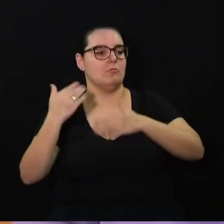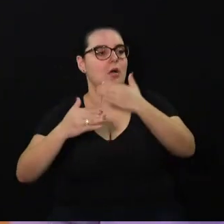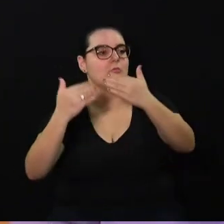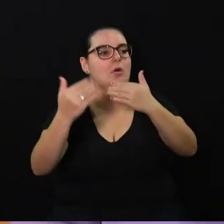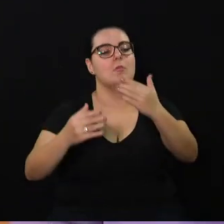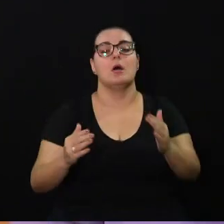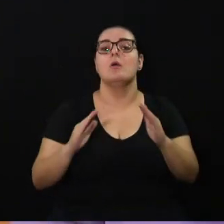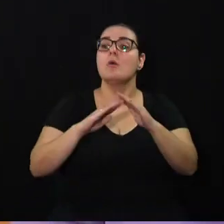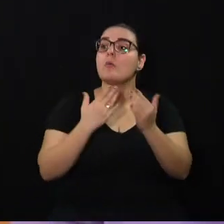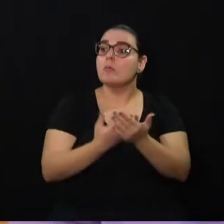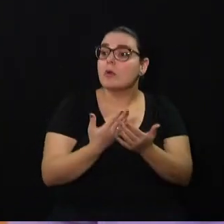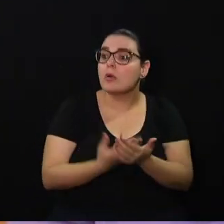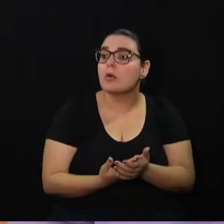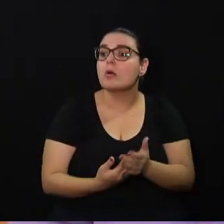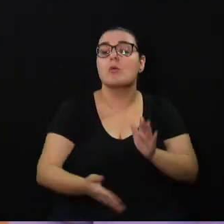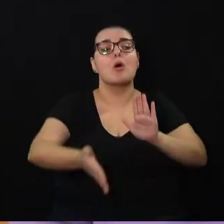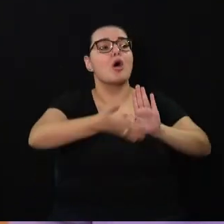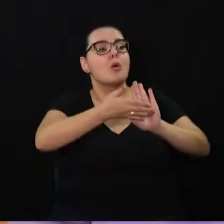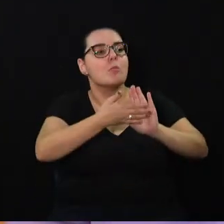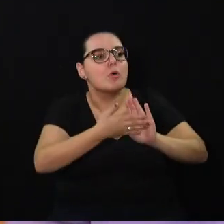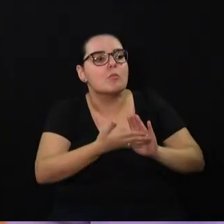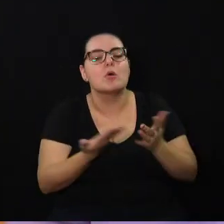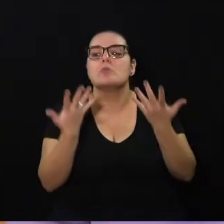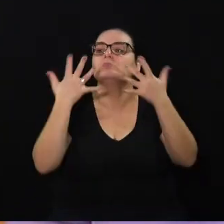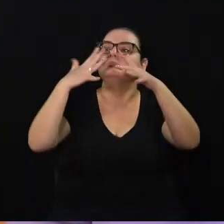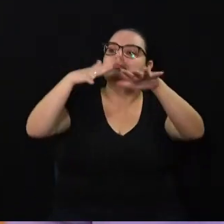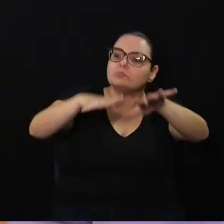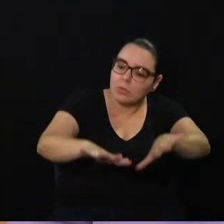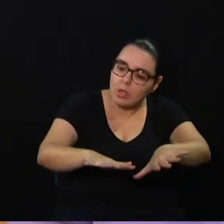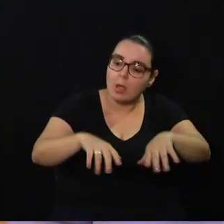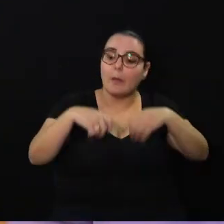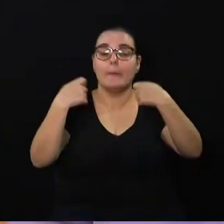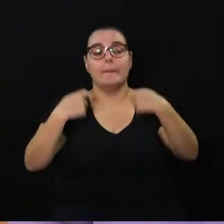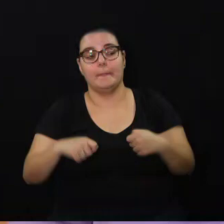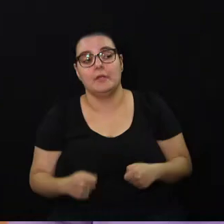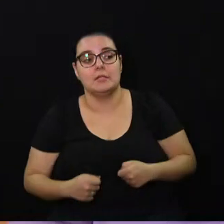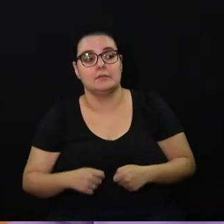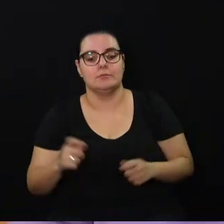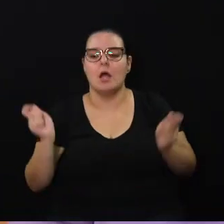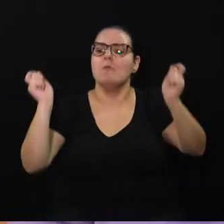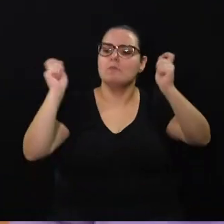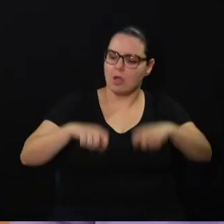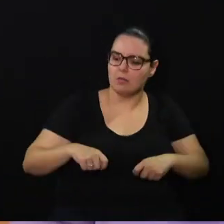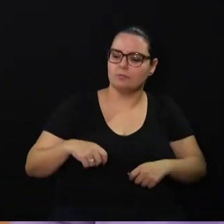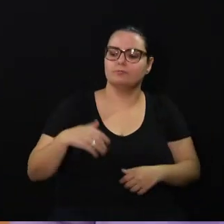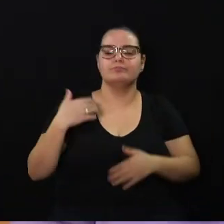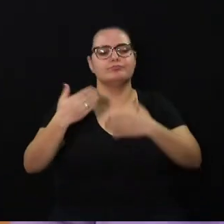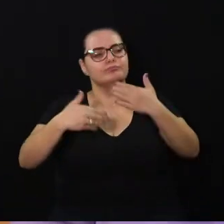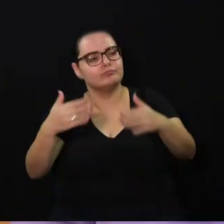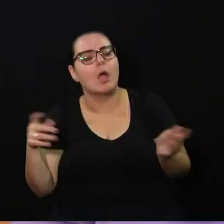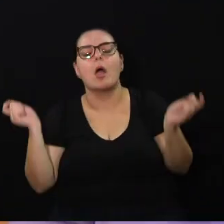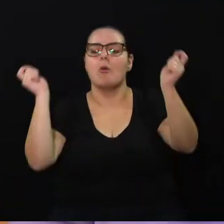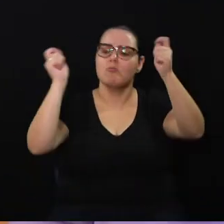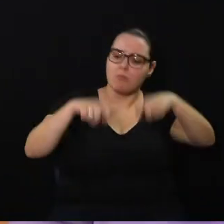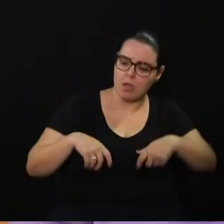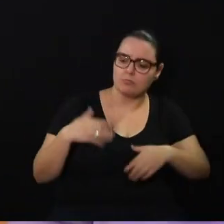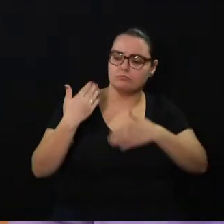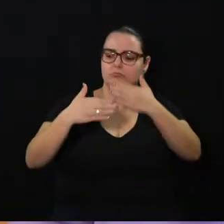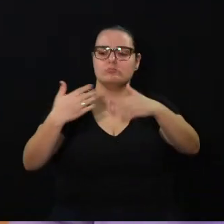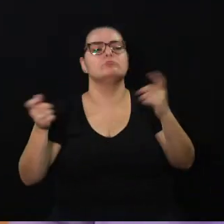fato uma escola inclusiva ela precisa é estar a todo momento capacitando as pessoas que estão ali diretamente